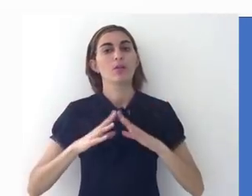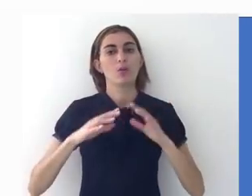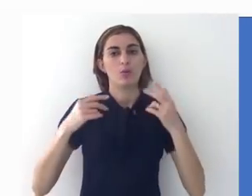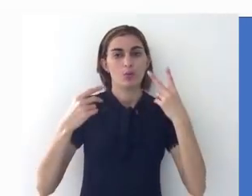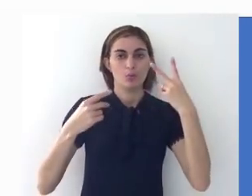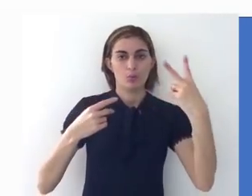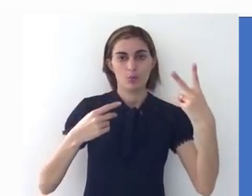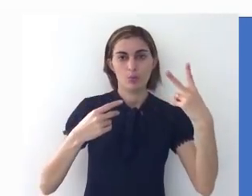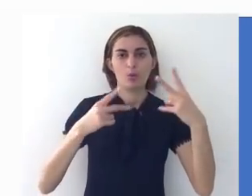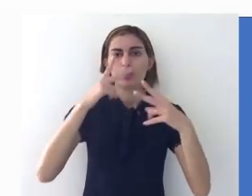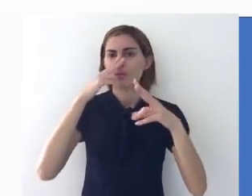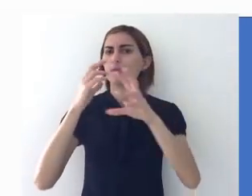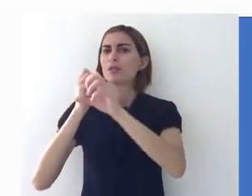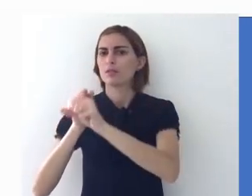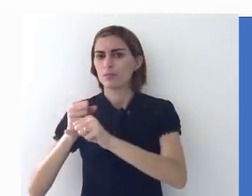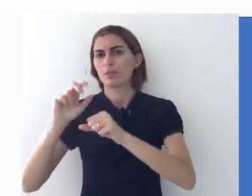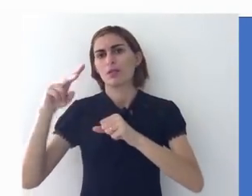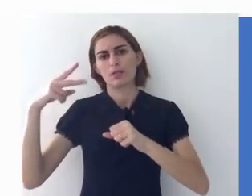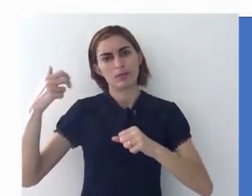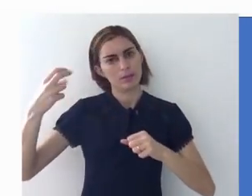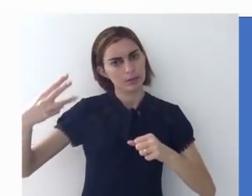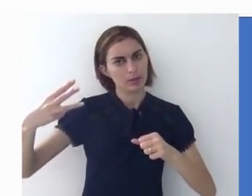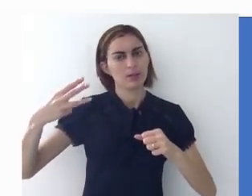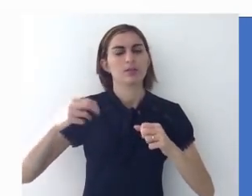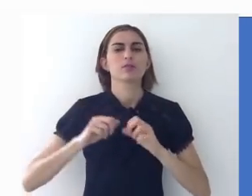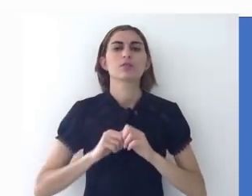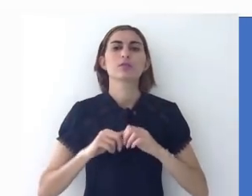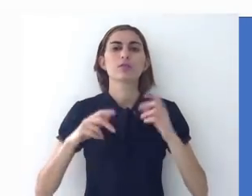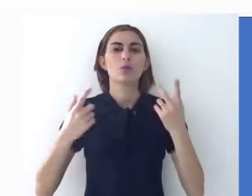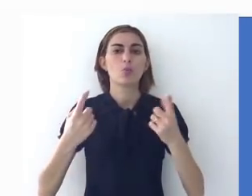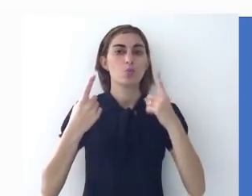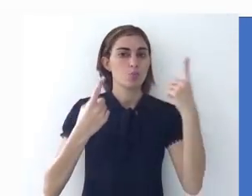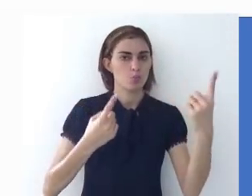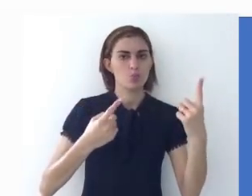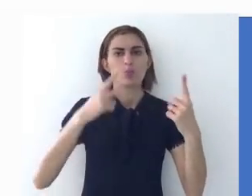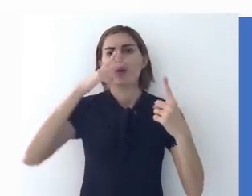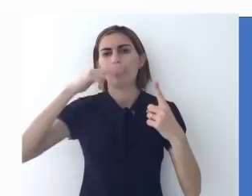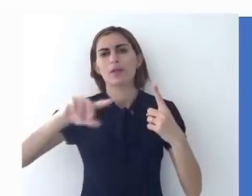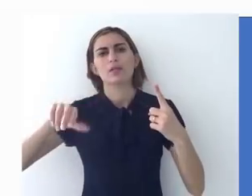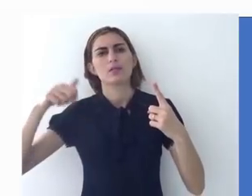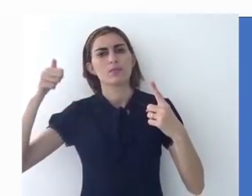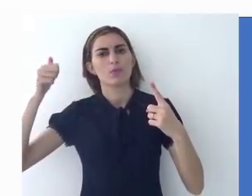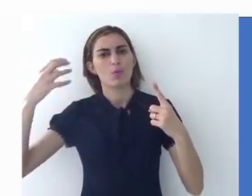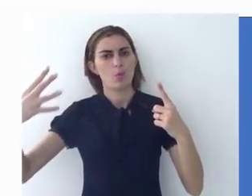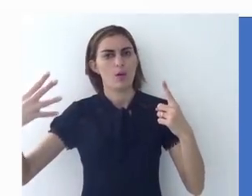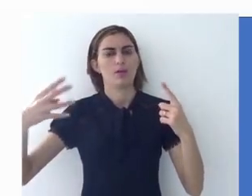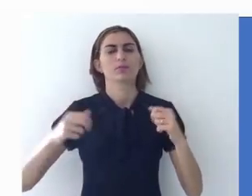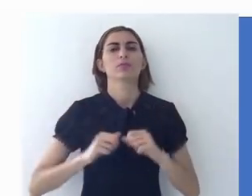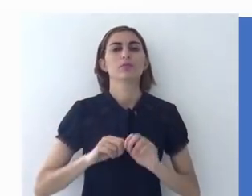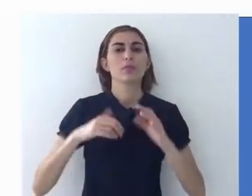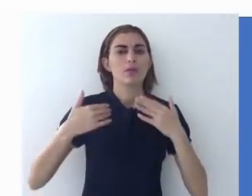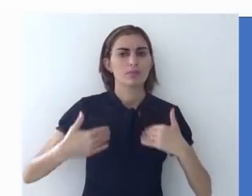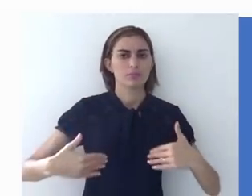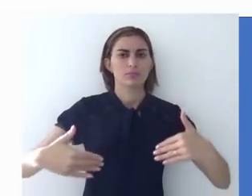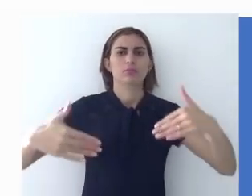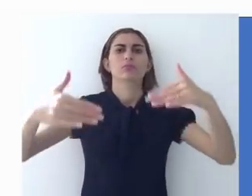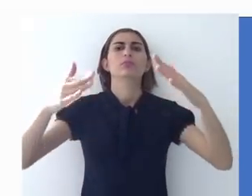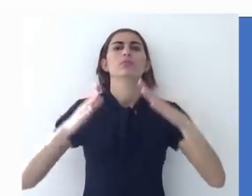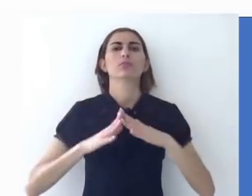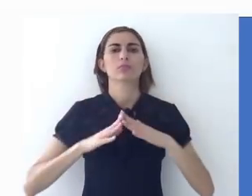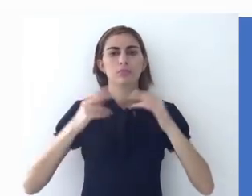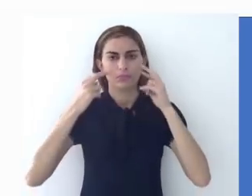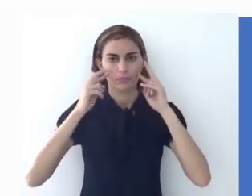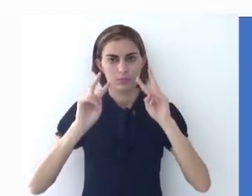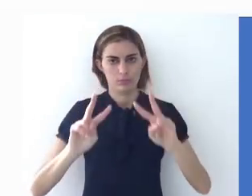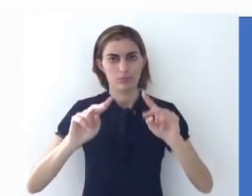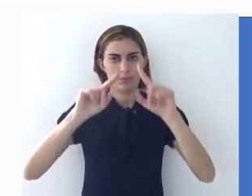para um lado e para o outro. Então, o 2 vai ter a mesma medida do ângulo 3 e o 1 vai ter a mesma medida do ângulo 4.